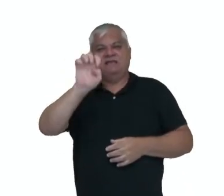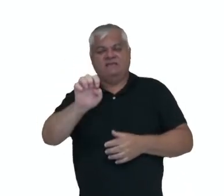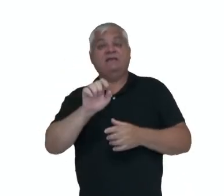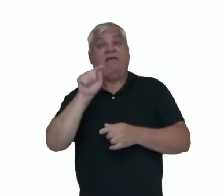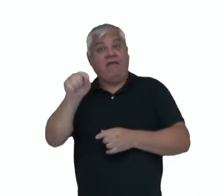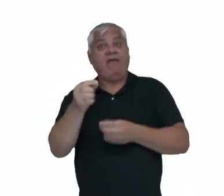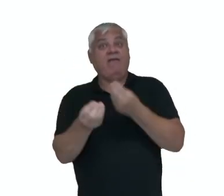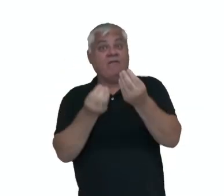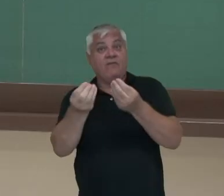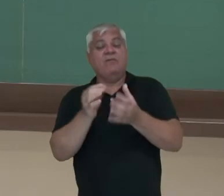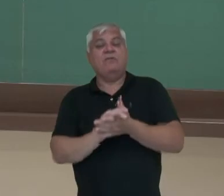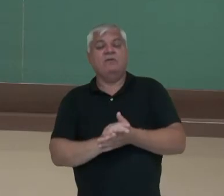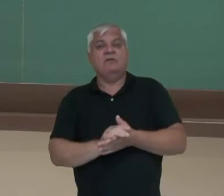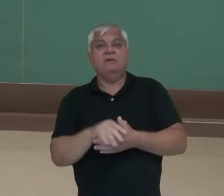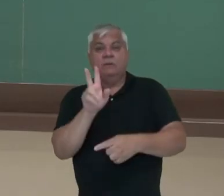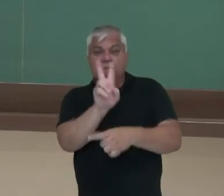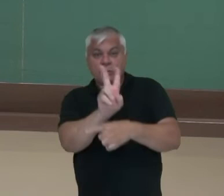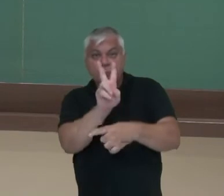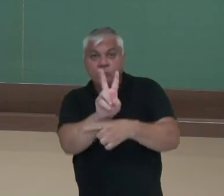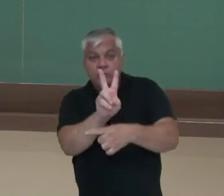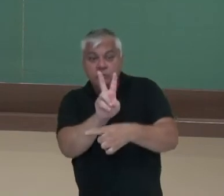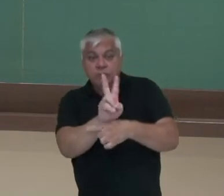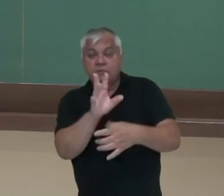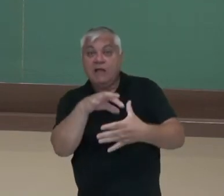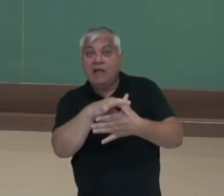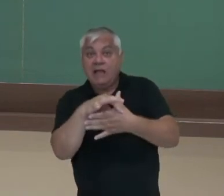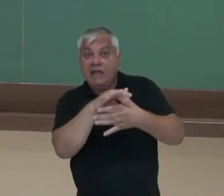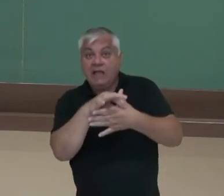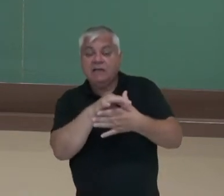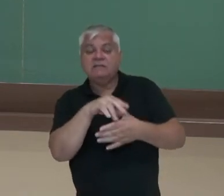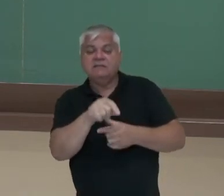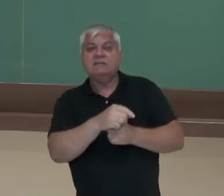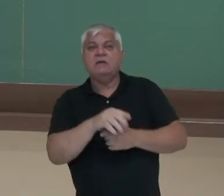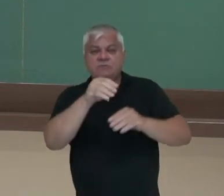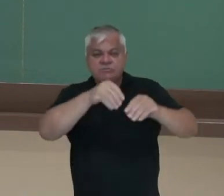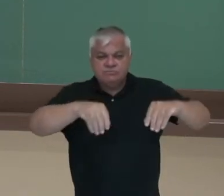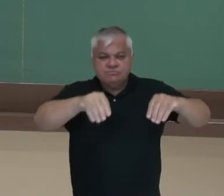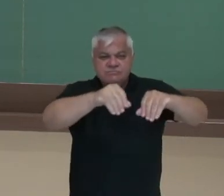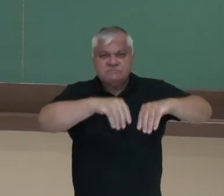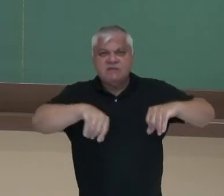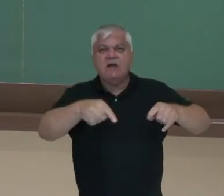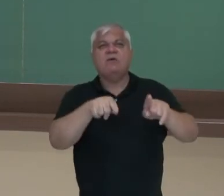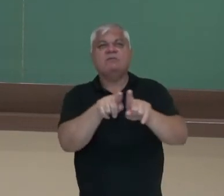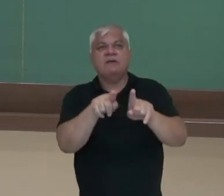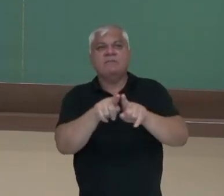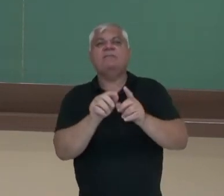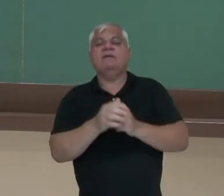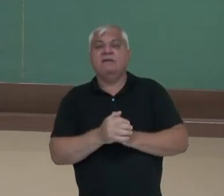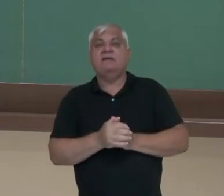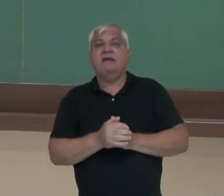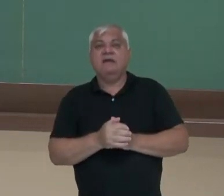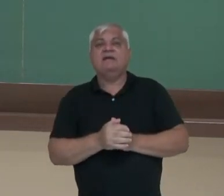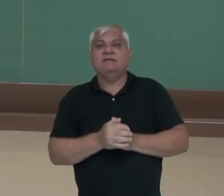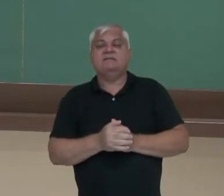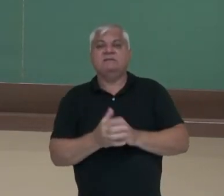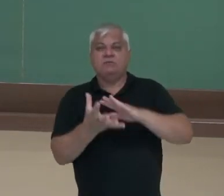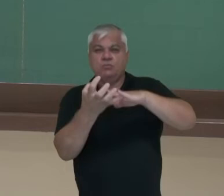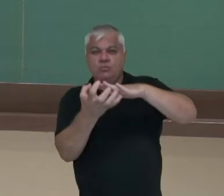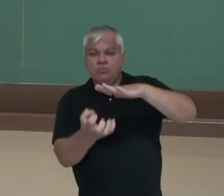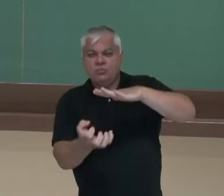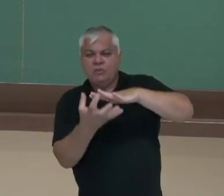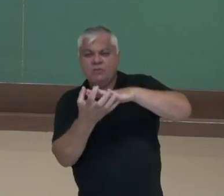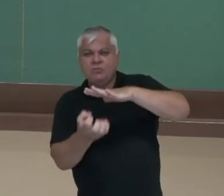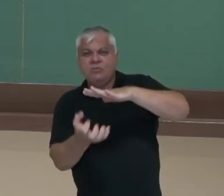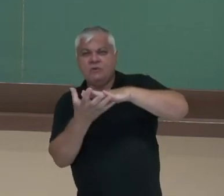processo aqui de preservação da carne, uma maneira de se conservar a carne, ou através da carne de sol, através do charque, charquear, como eles falavam,